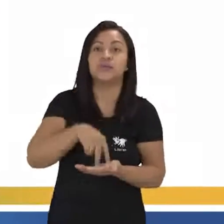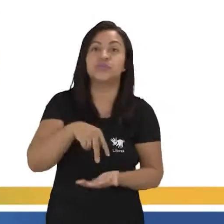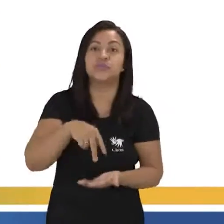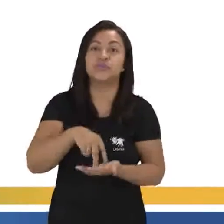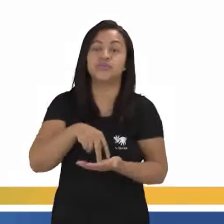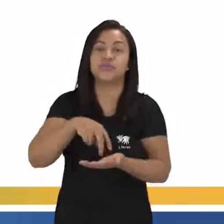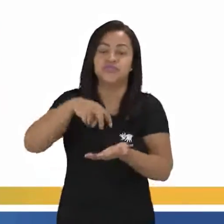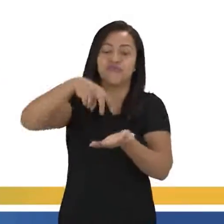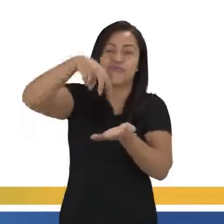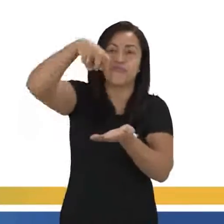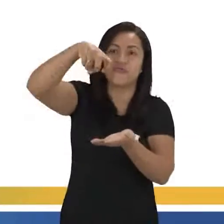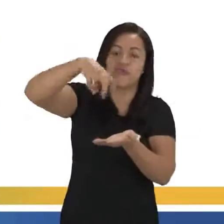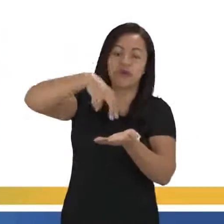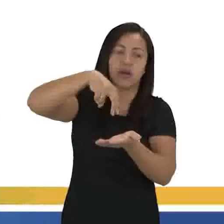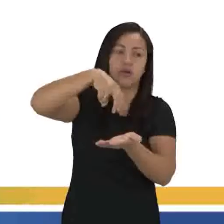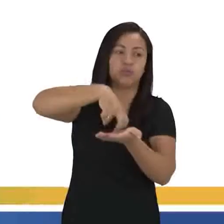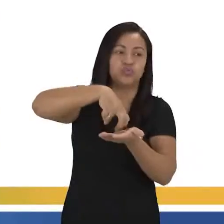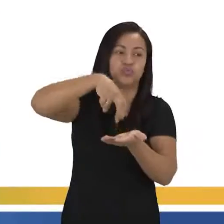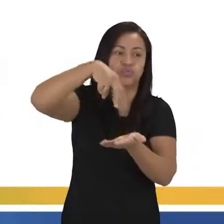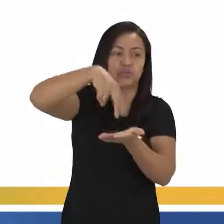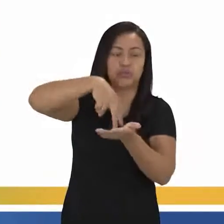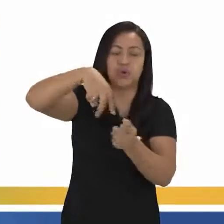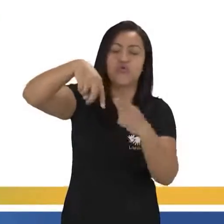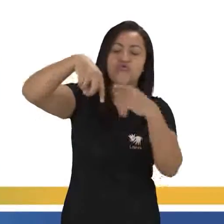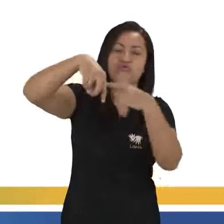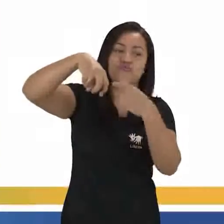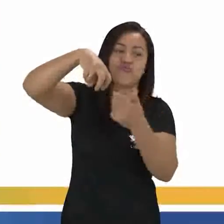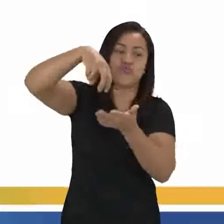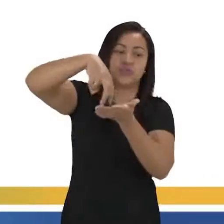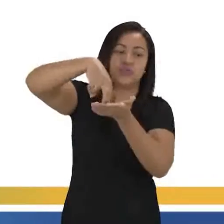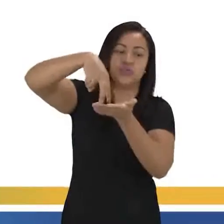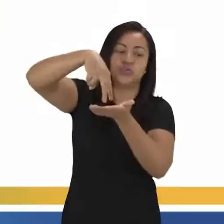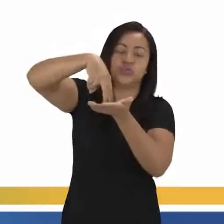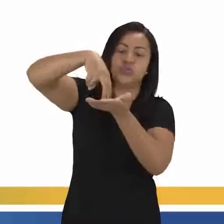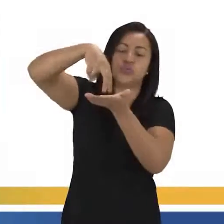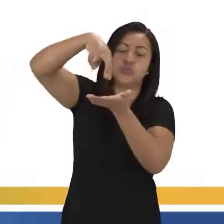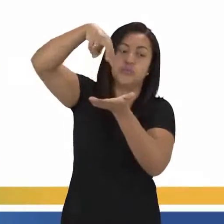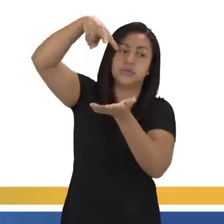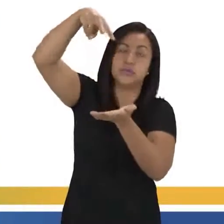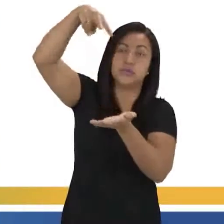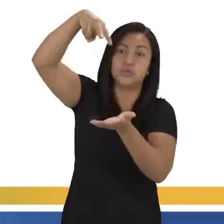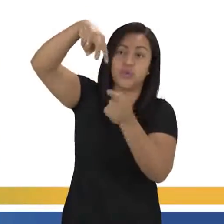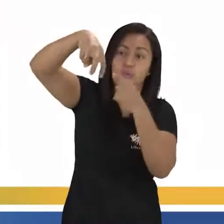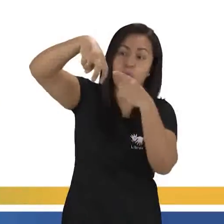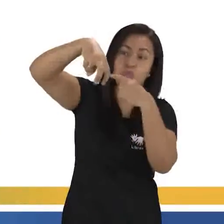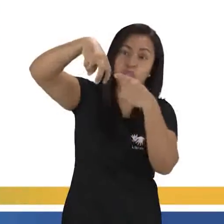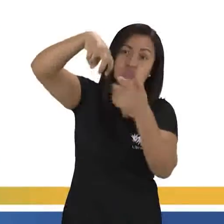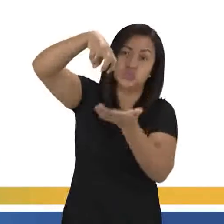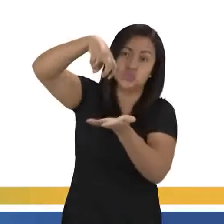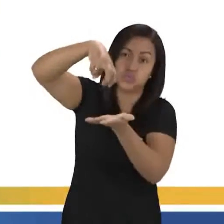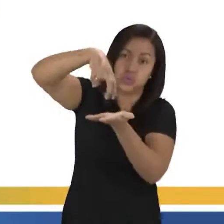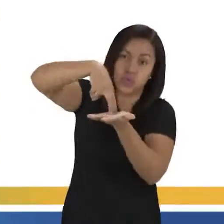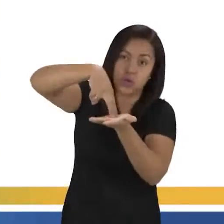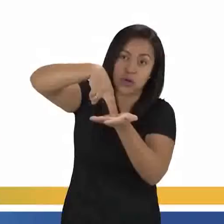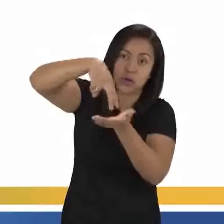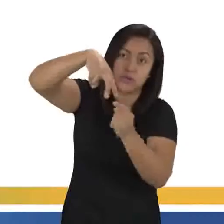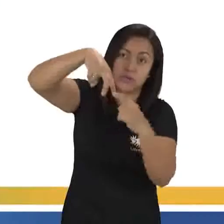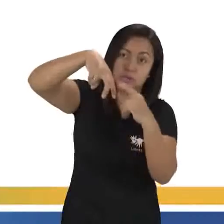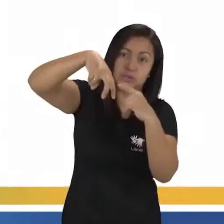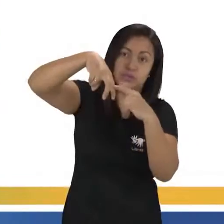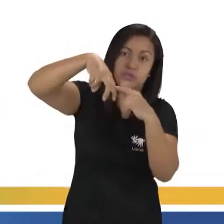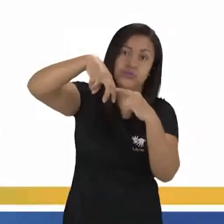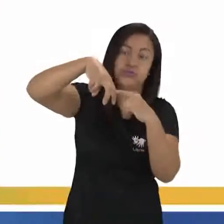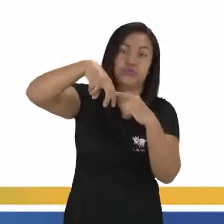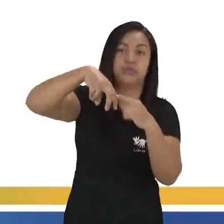tenta vergar um pouco o joelho para impedir que o impacto seja transmitido para o nosso corpo inteiro, né? Evitando que o joelho seja